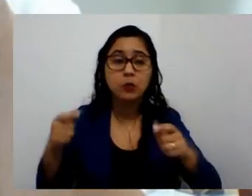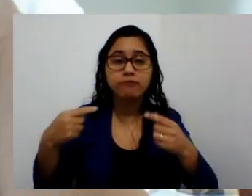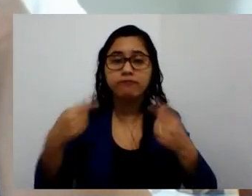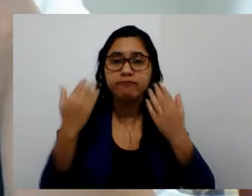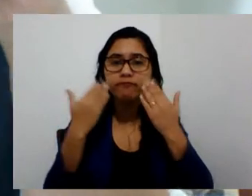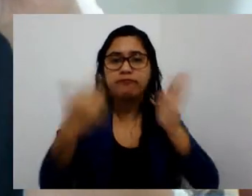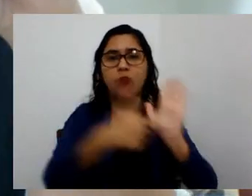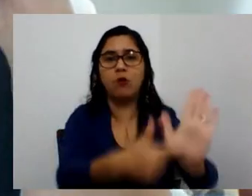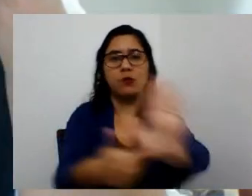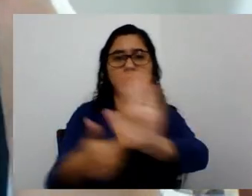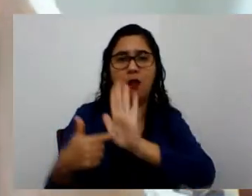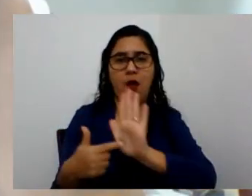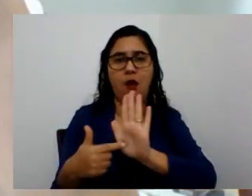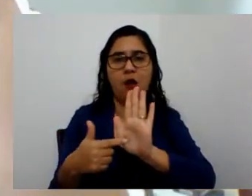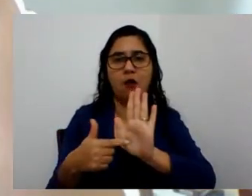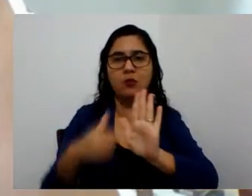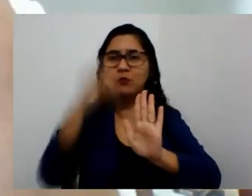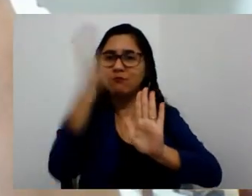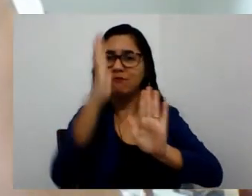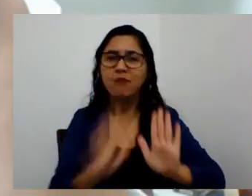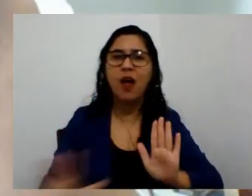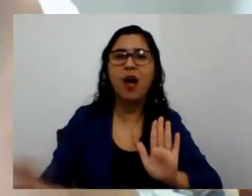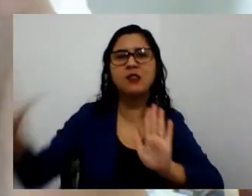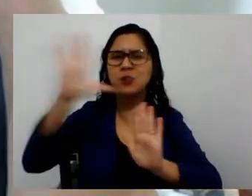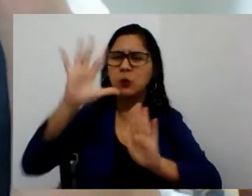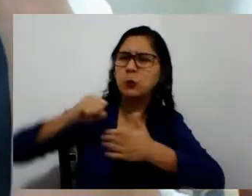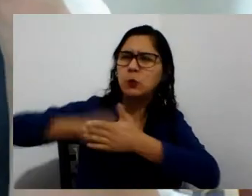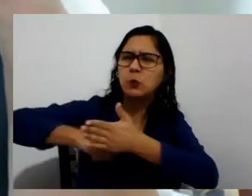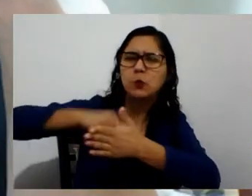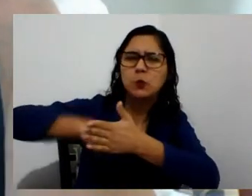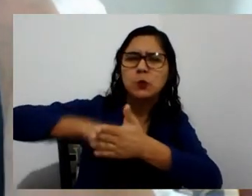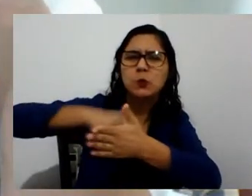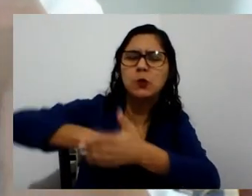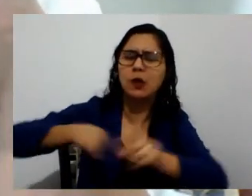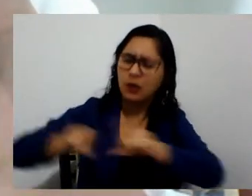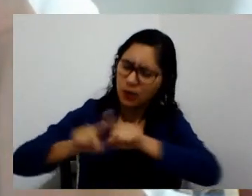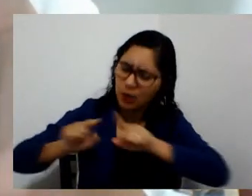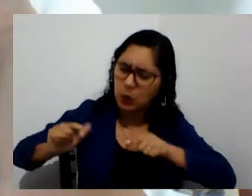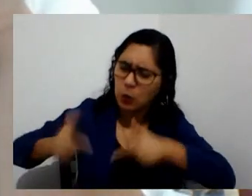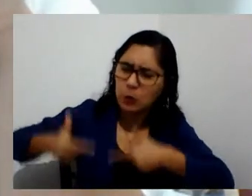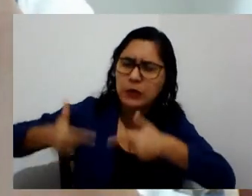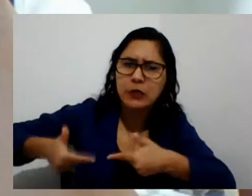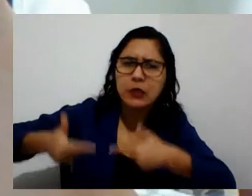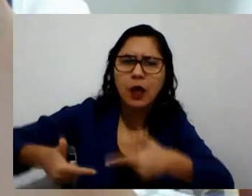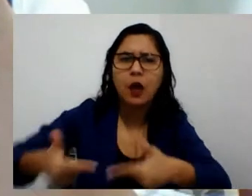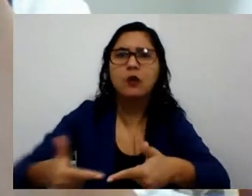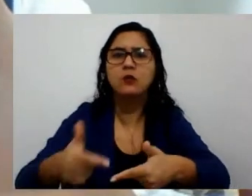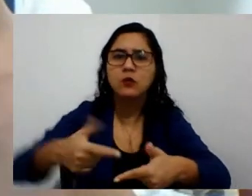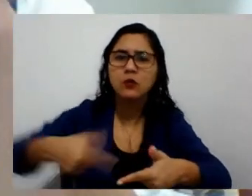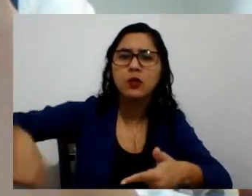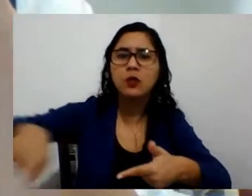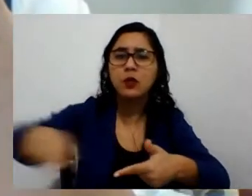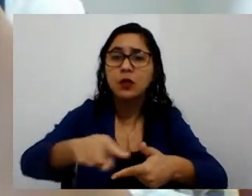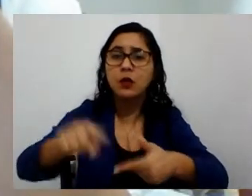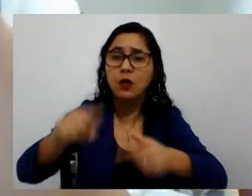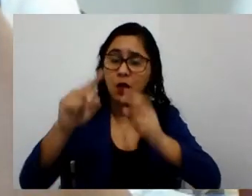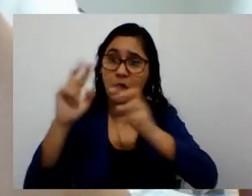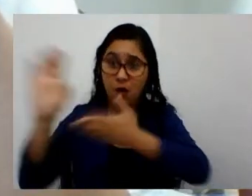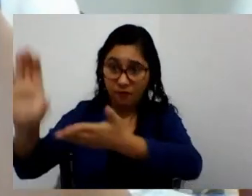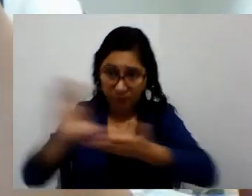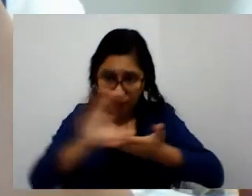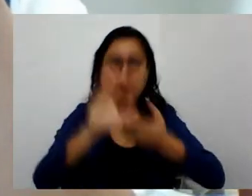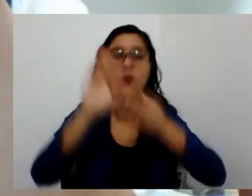das entidades nacionais brigando e lutando para que sejam respeitadas as verbas